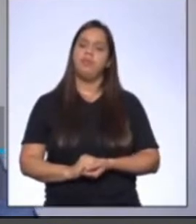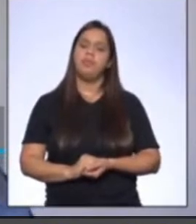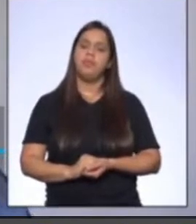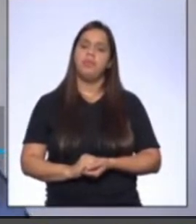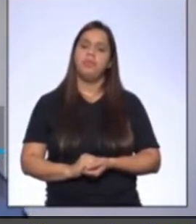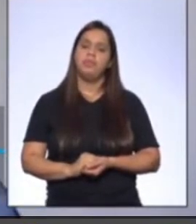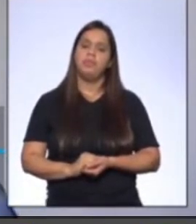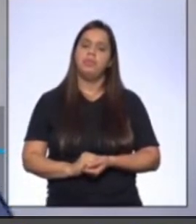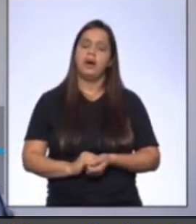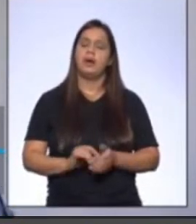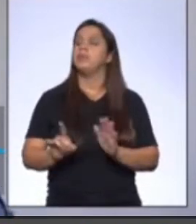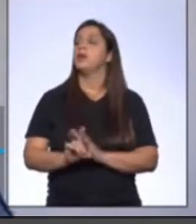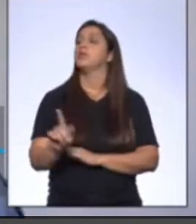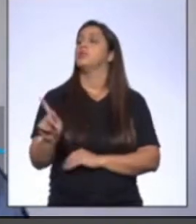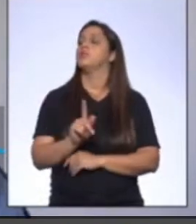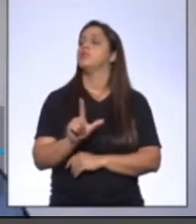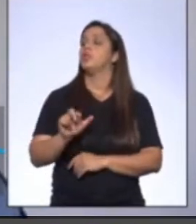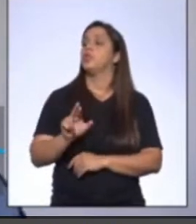O que você acha, Lourdes?